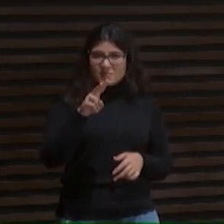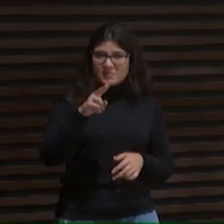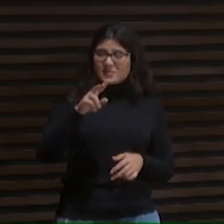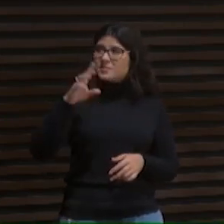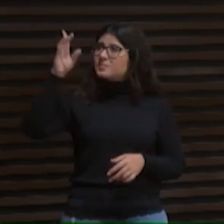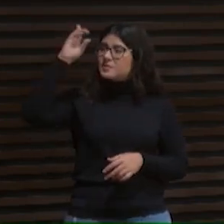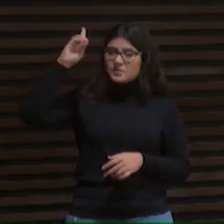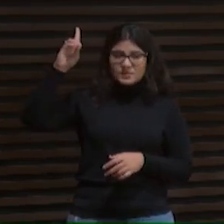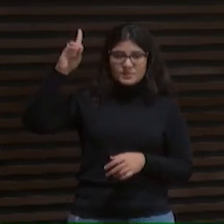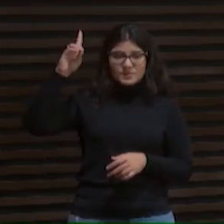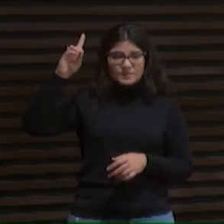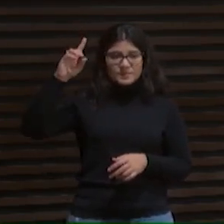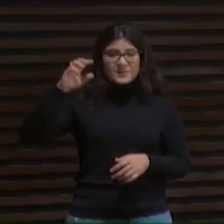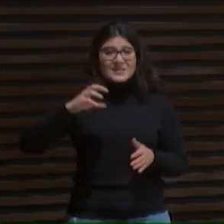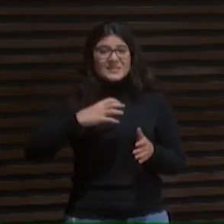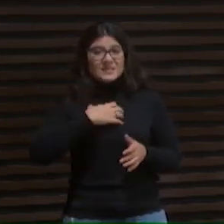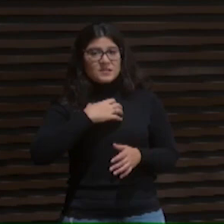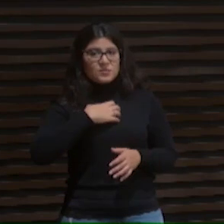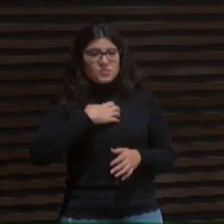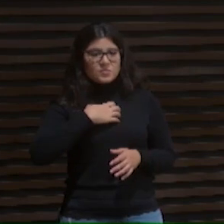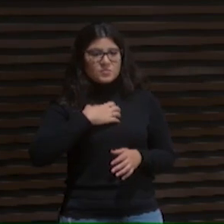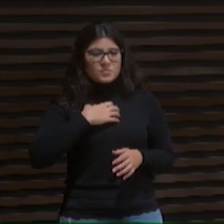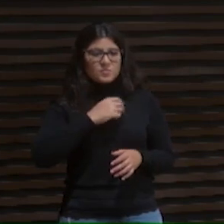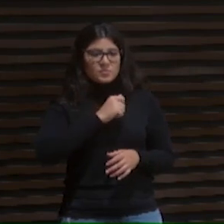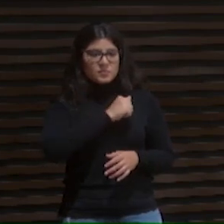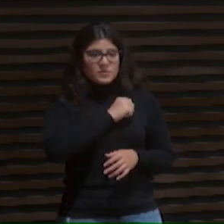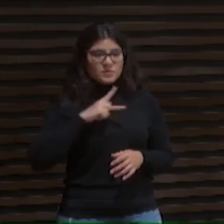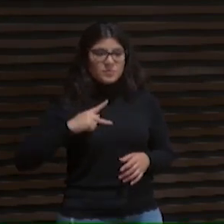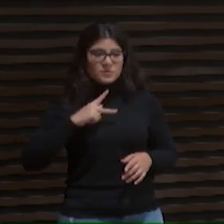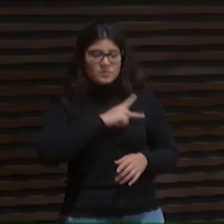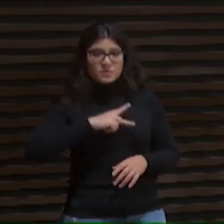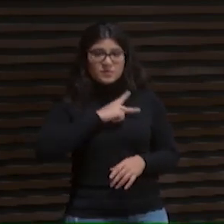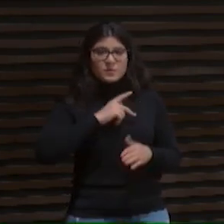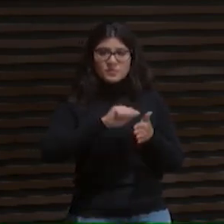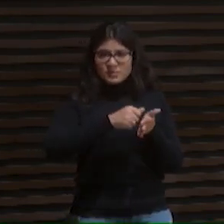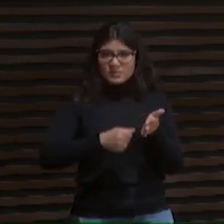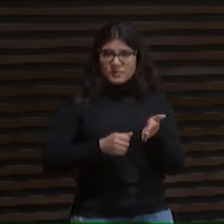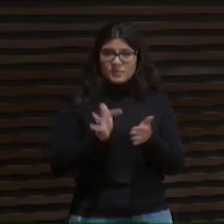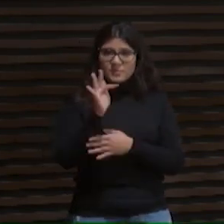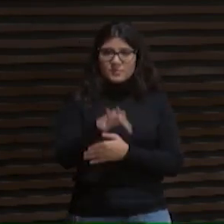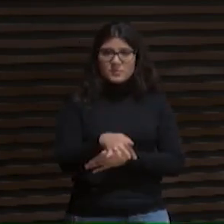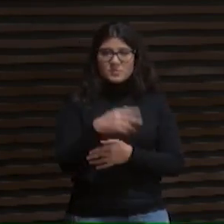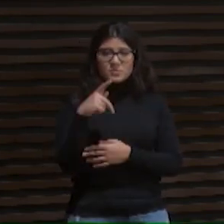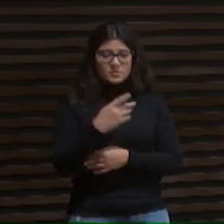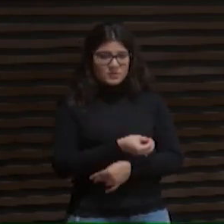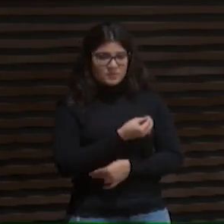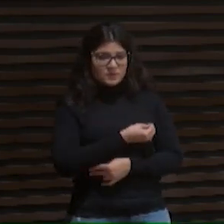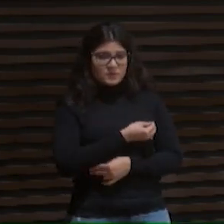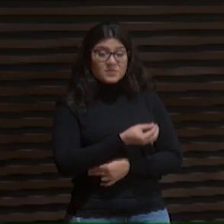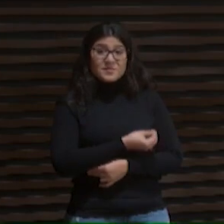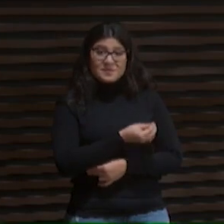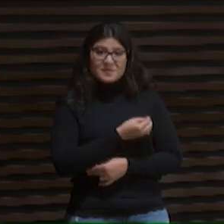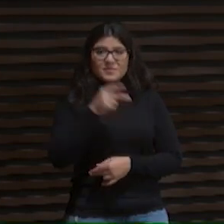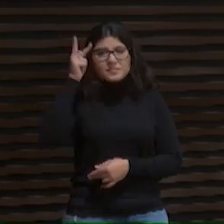Deus. É nesse sentido que o apóstolo Paulo registrou que a finalidade de sua vida era viver